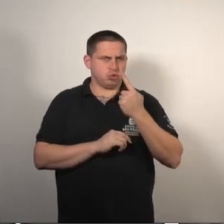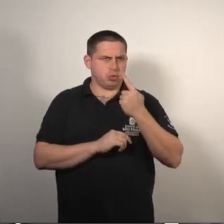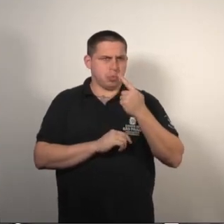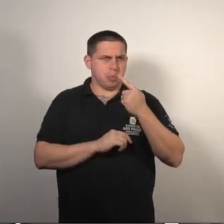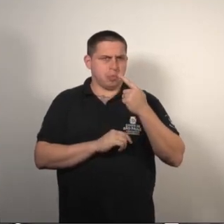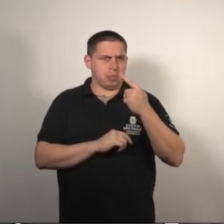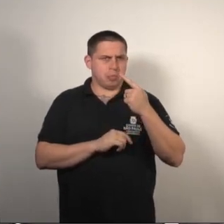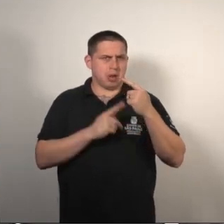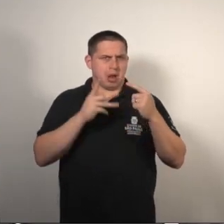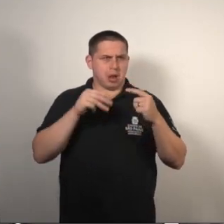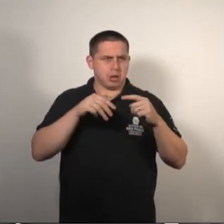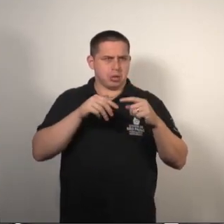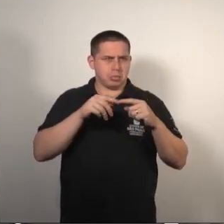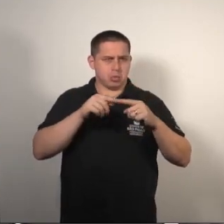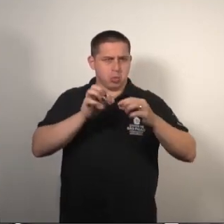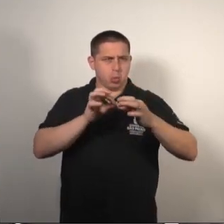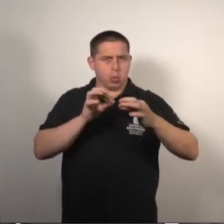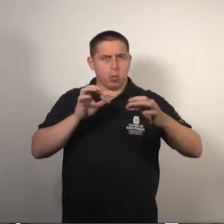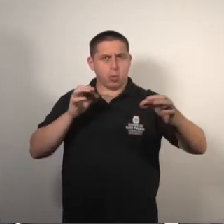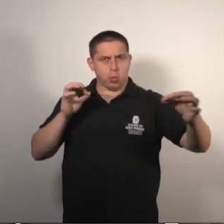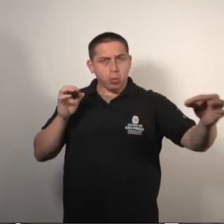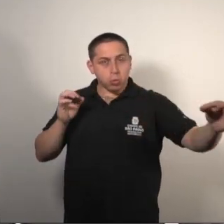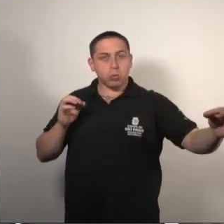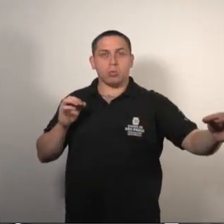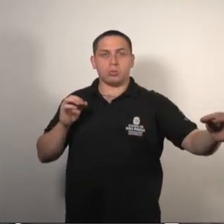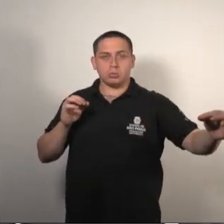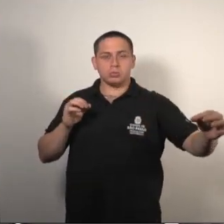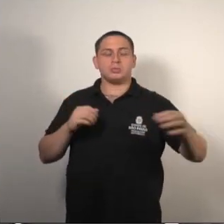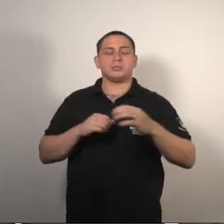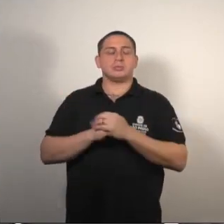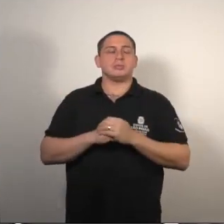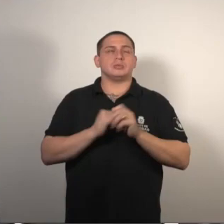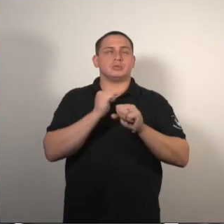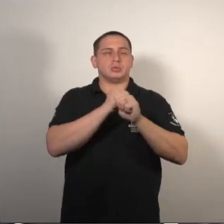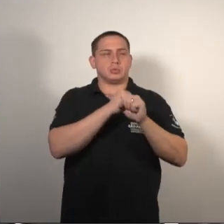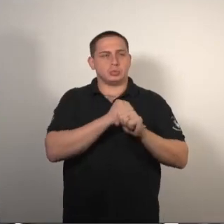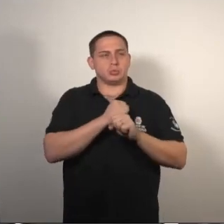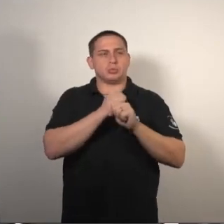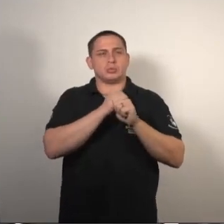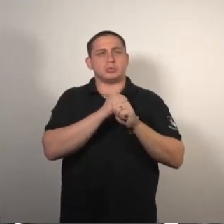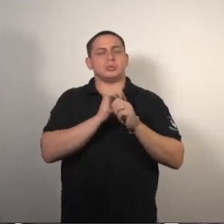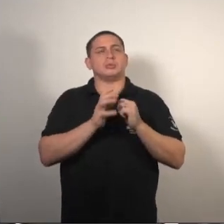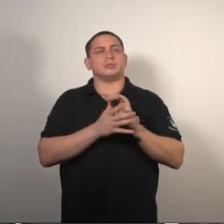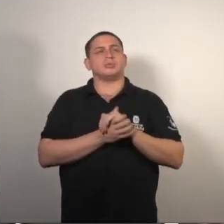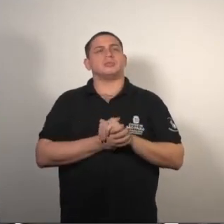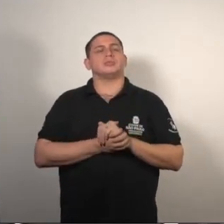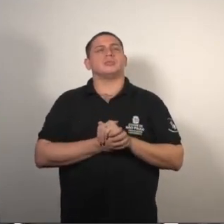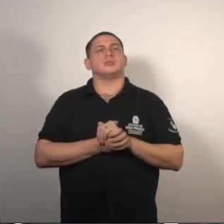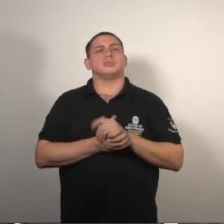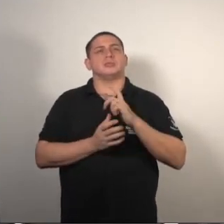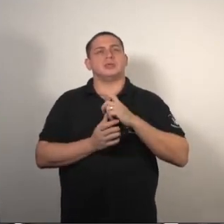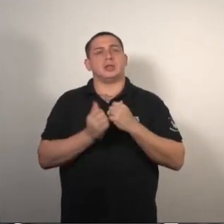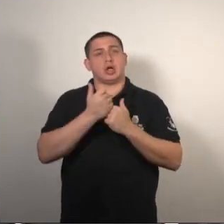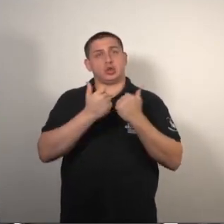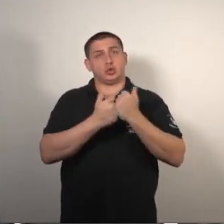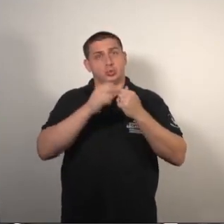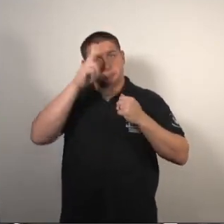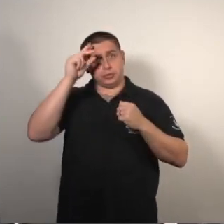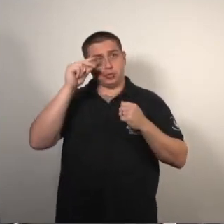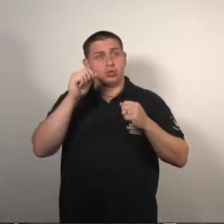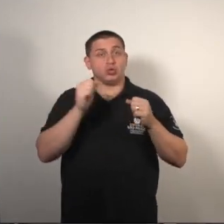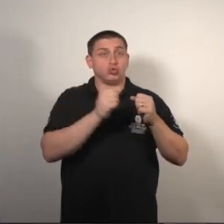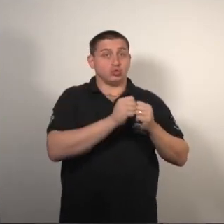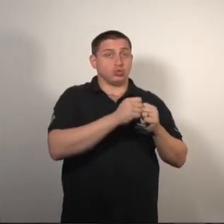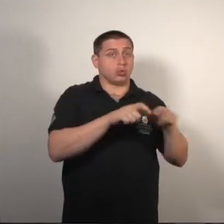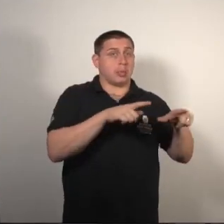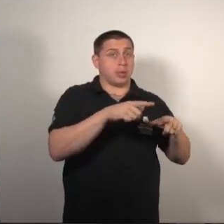os túneis que estão sendo feitos pela Secretaria de Subprefeitura e tem os túneis que estão sendo feitos pela CIURB. Só para concluir aí, o Bruno.